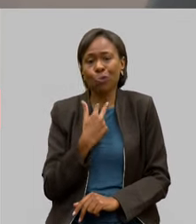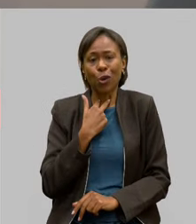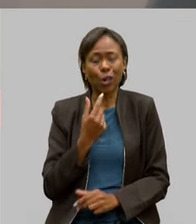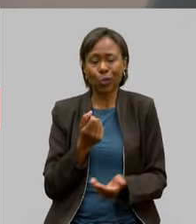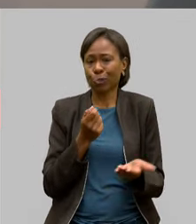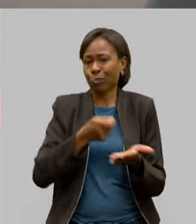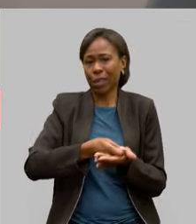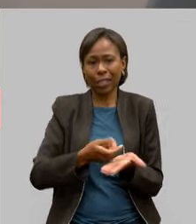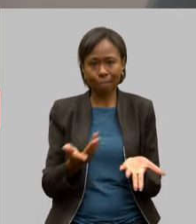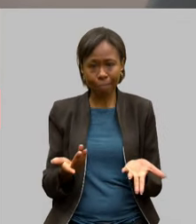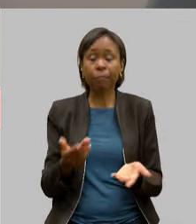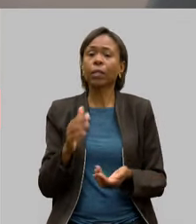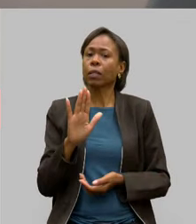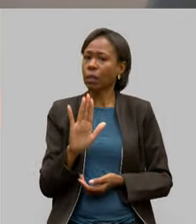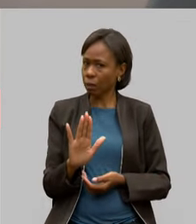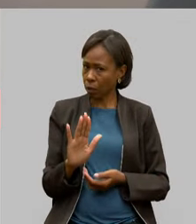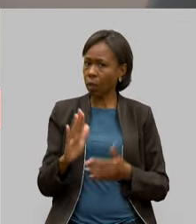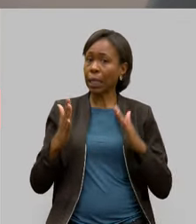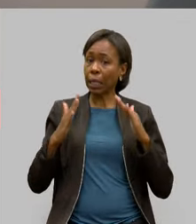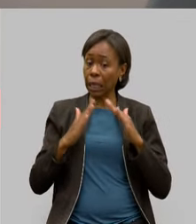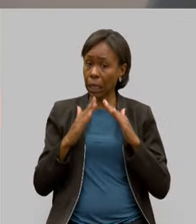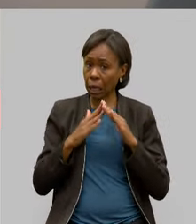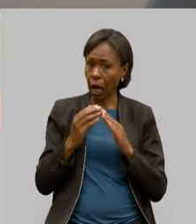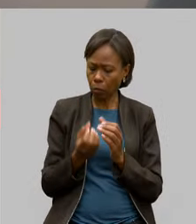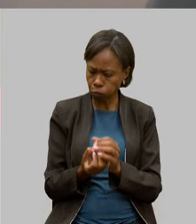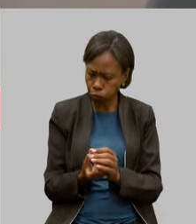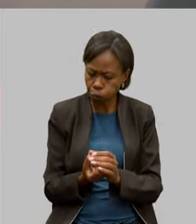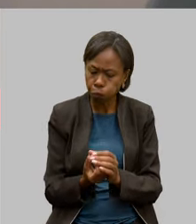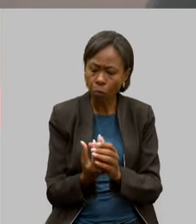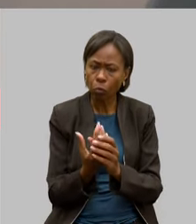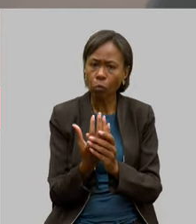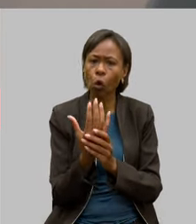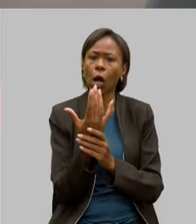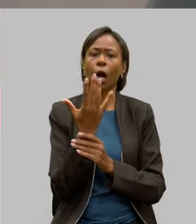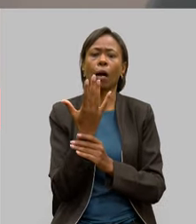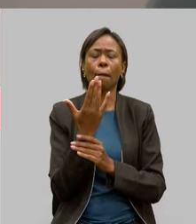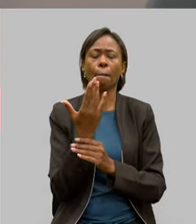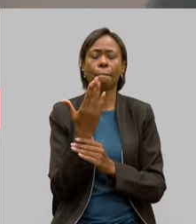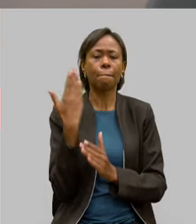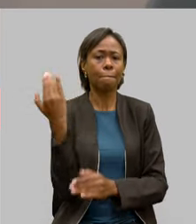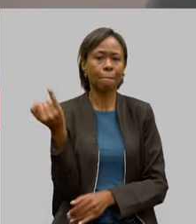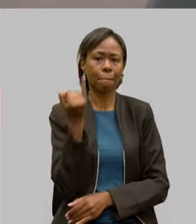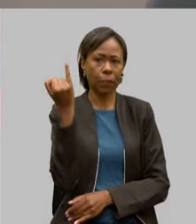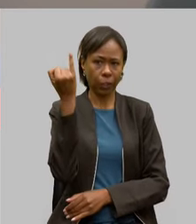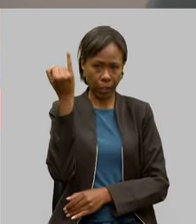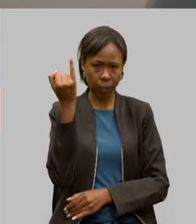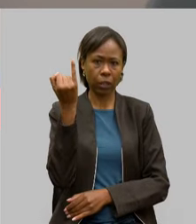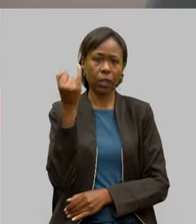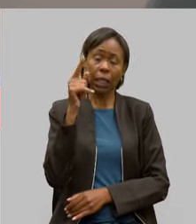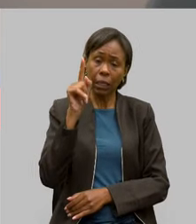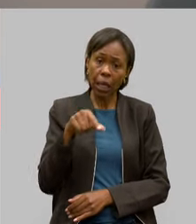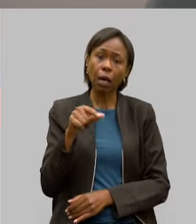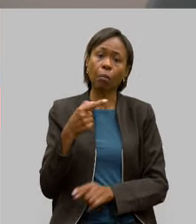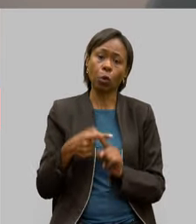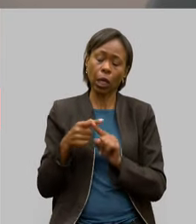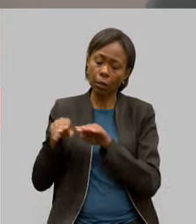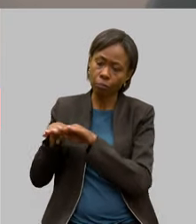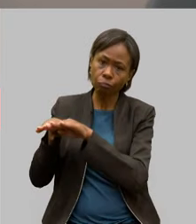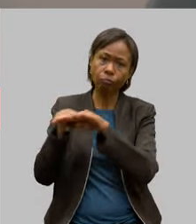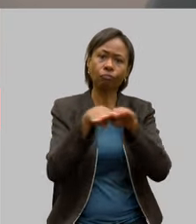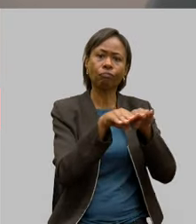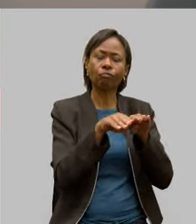doméstico é fundamental para que a gente traga o que precisa trazer que é democratização desse tipo de